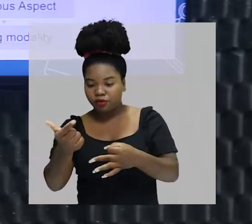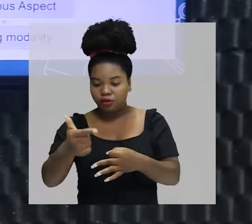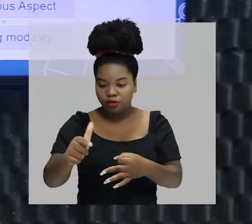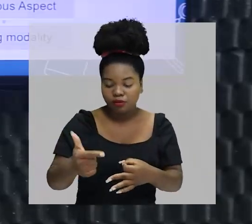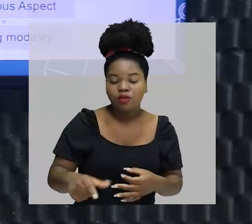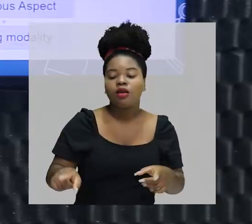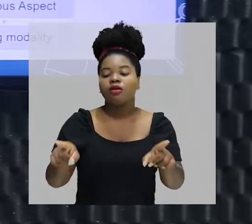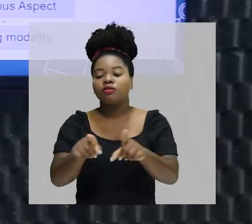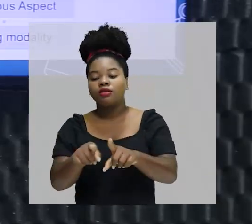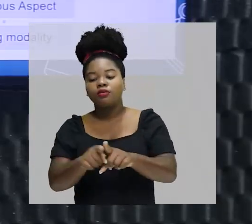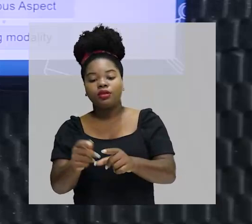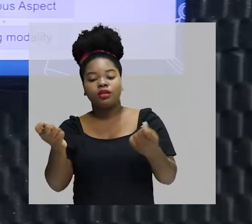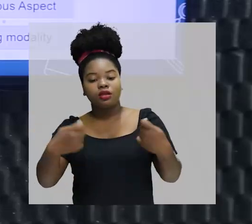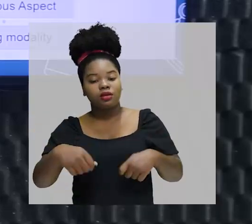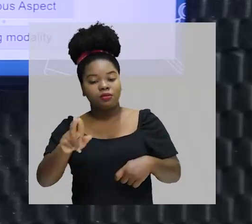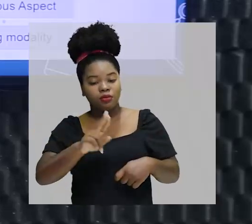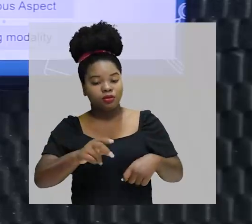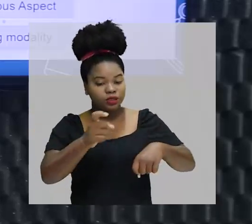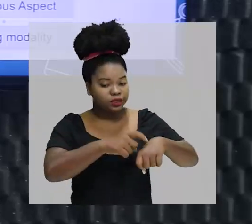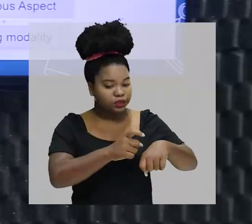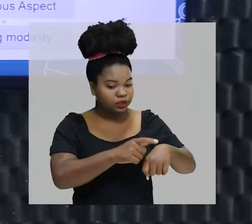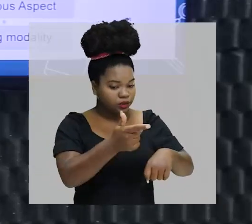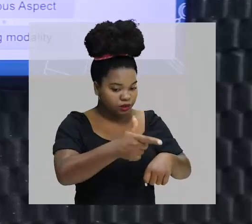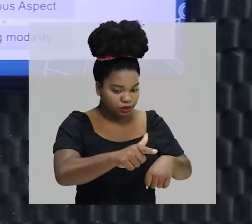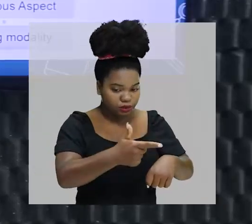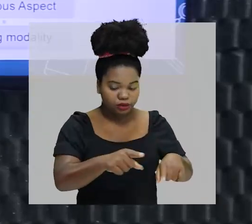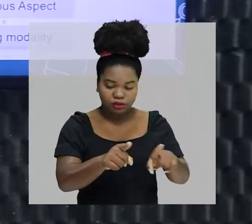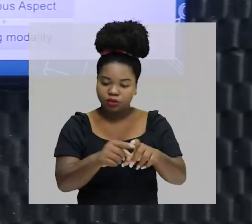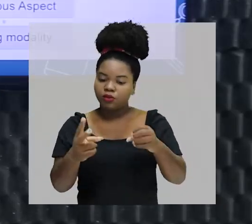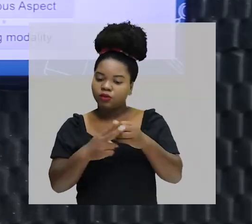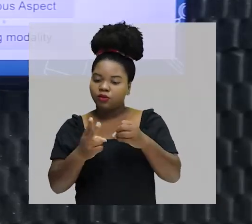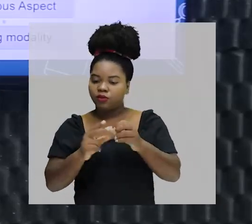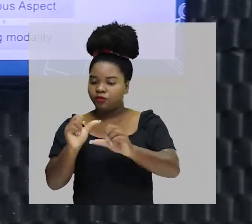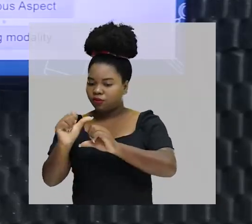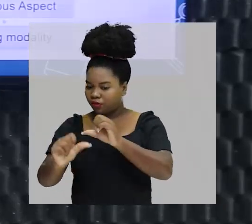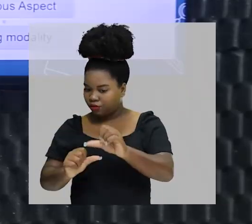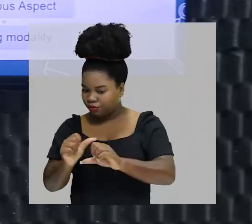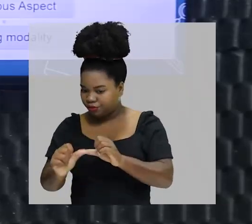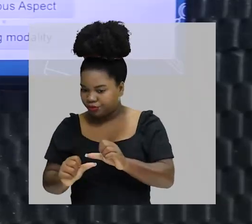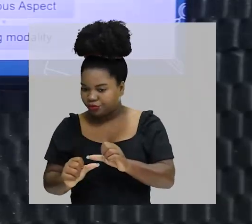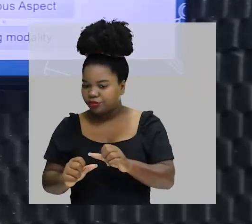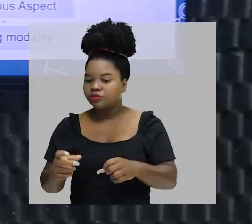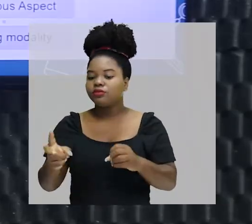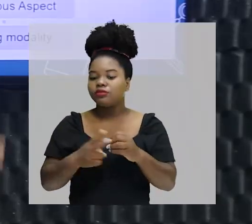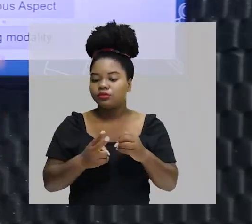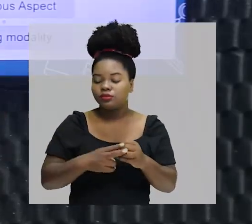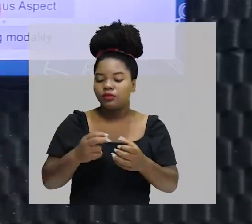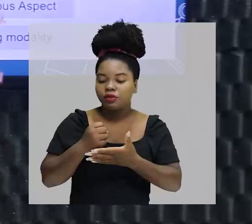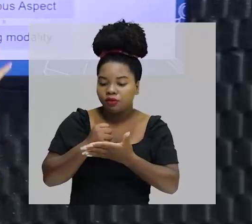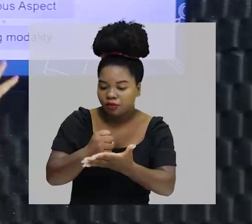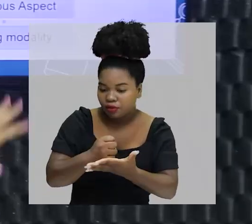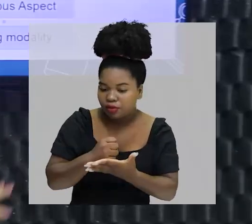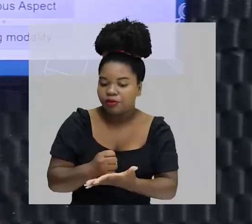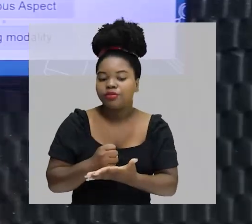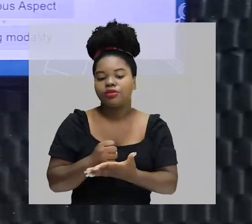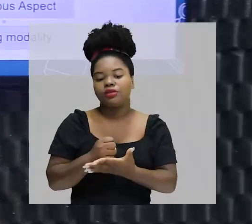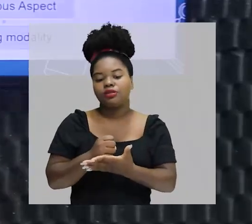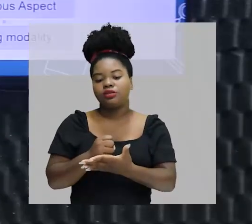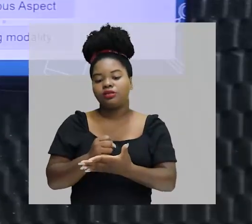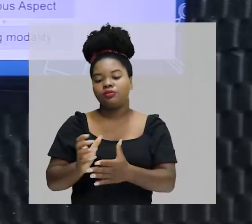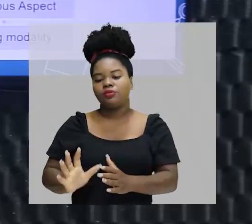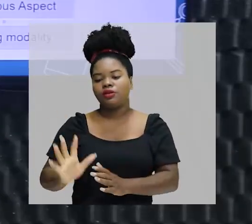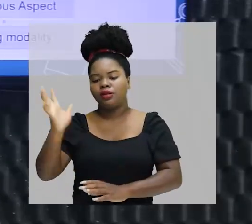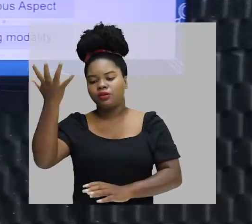também posso usar esse tempo contínuo com os verbos modais, que são verbos auxiliares, para criar